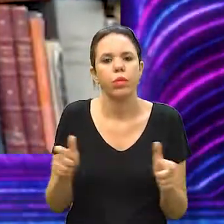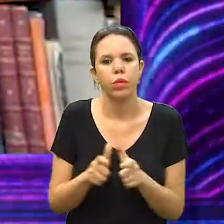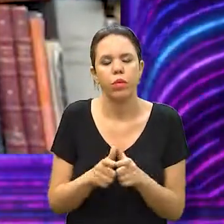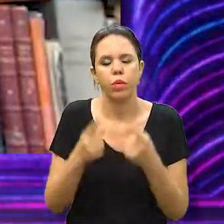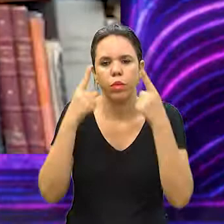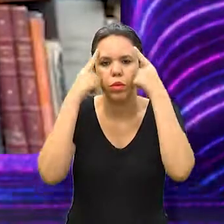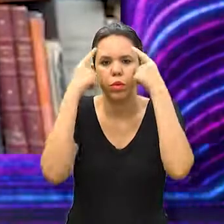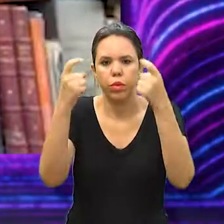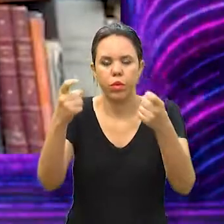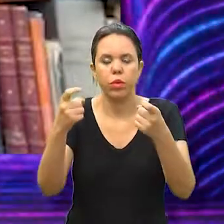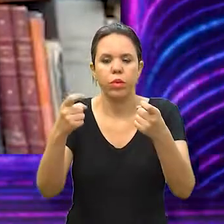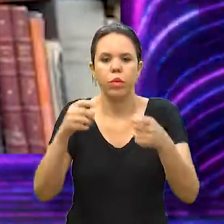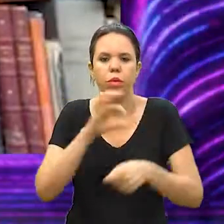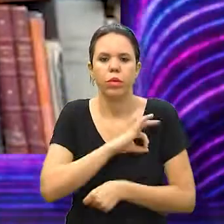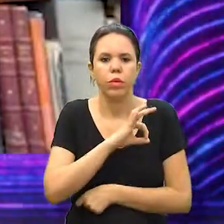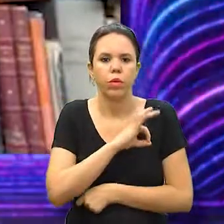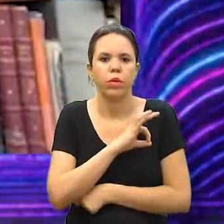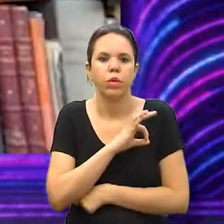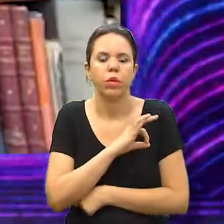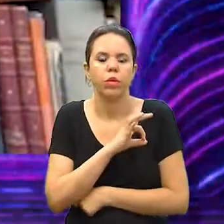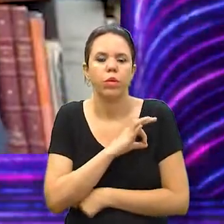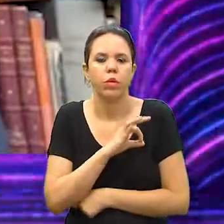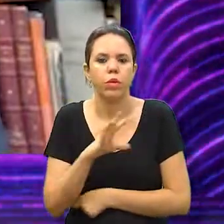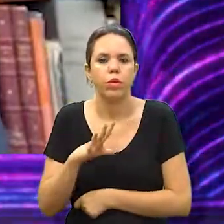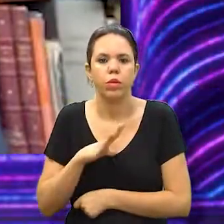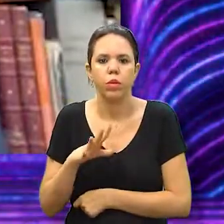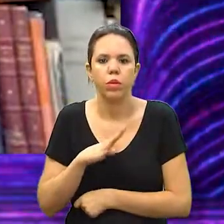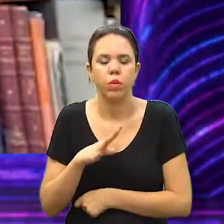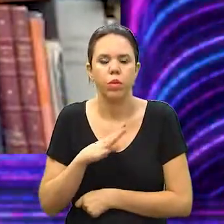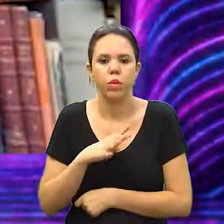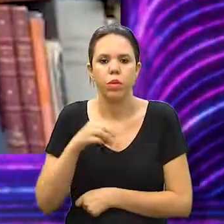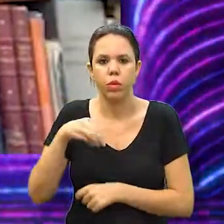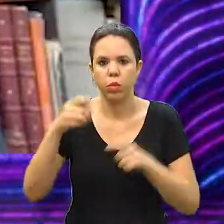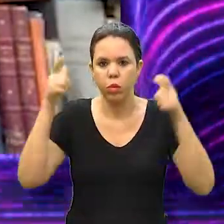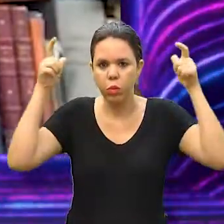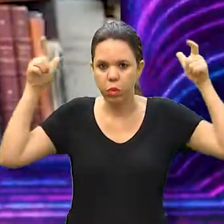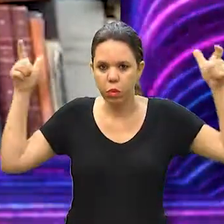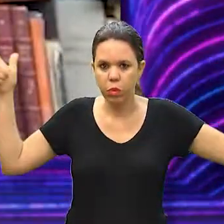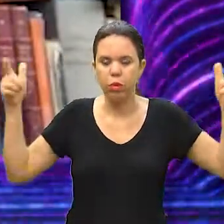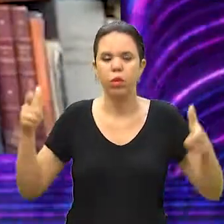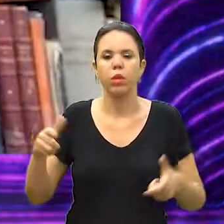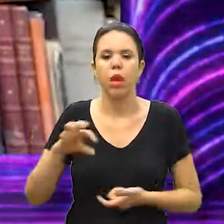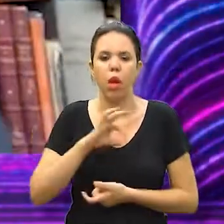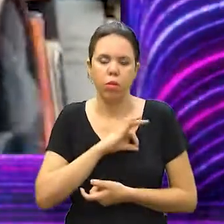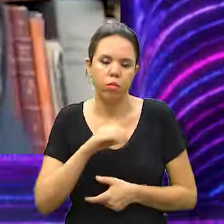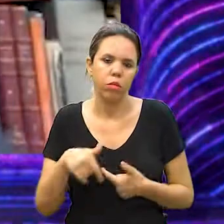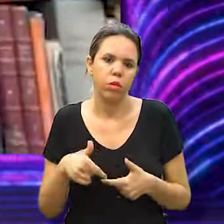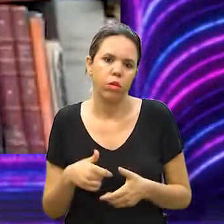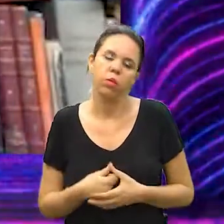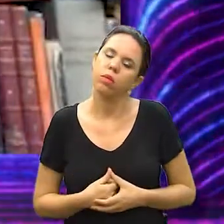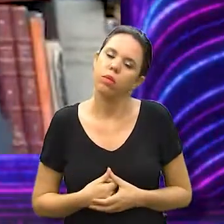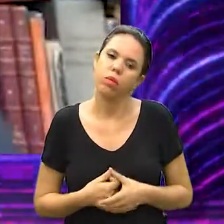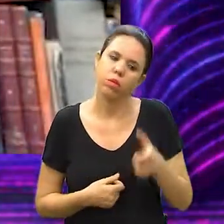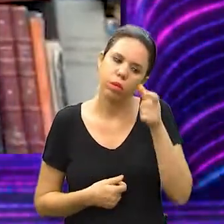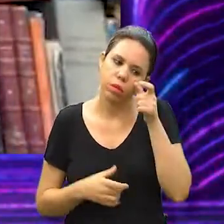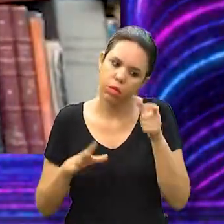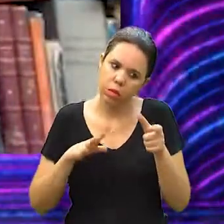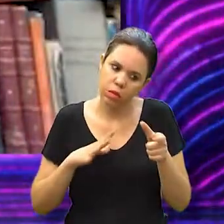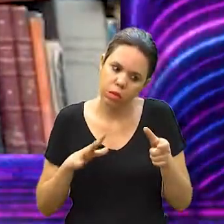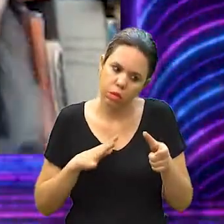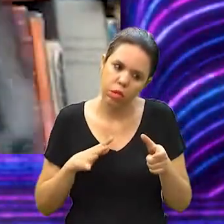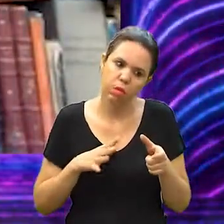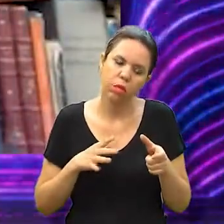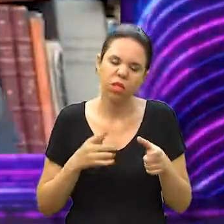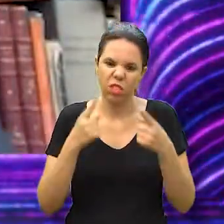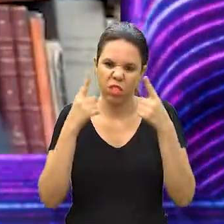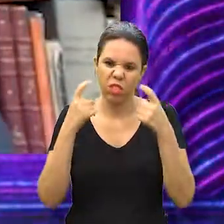a violência policial numa cidade do México, ele era comissário de polícia, viu que a cidade estava entre